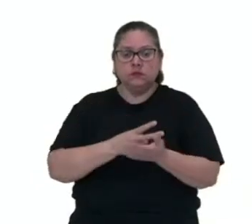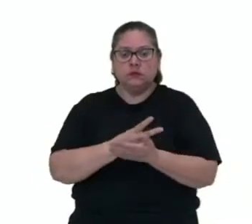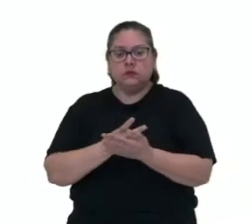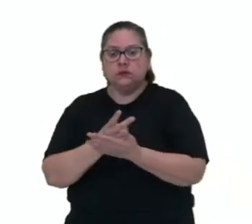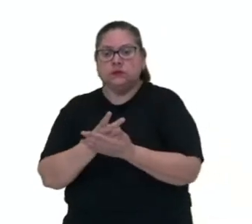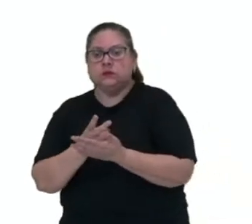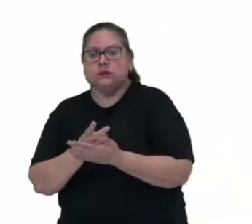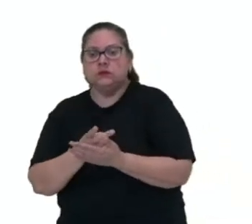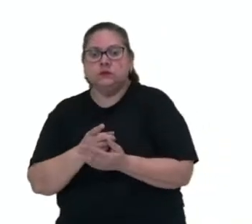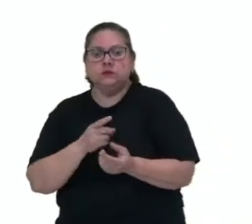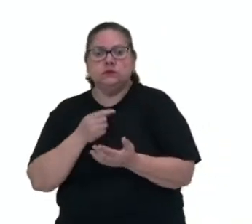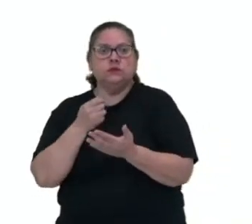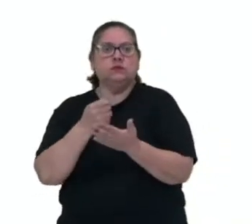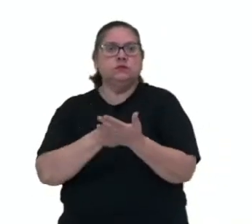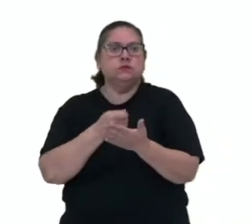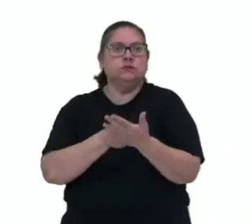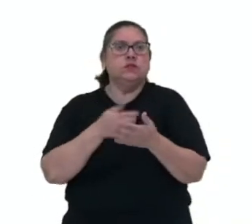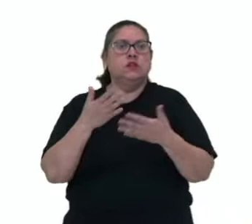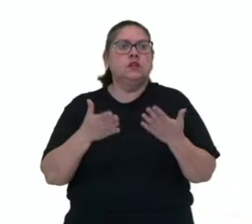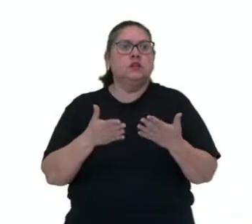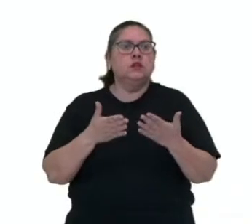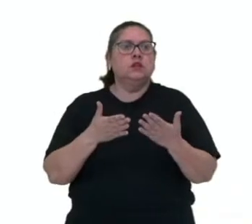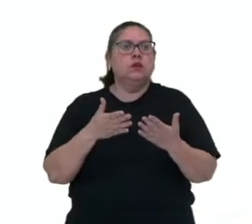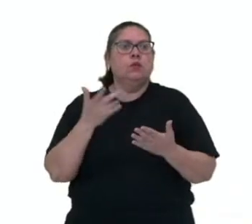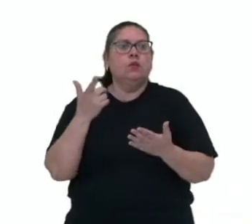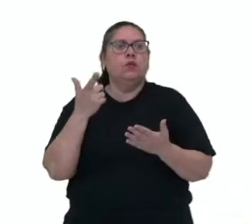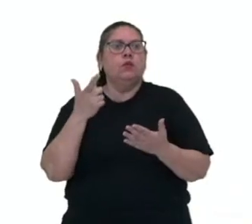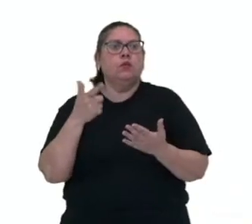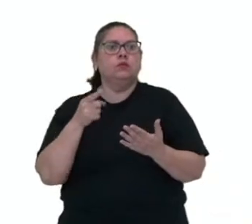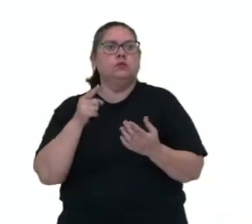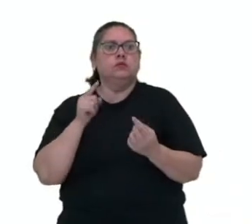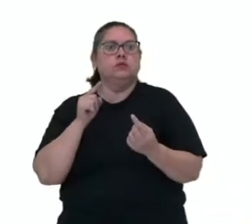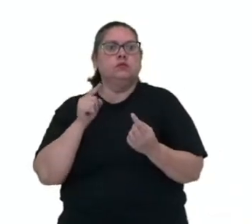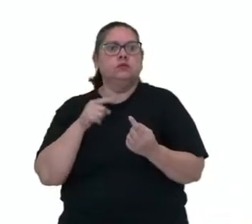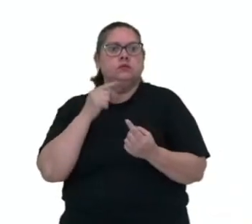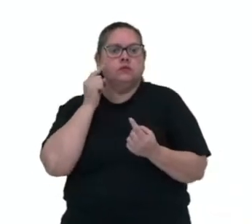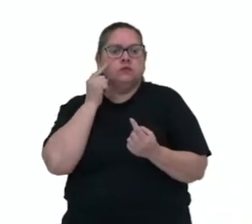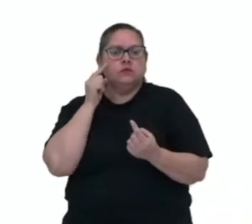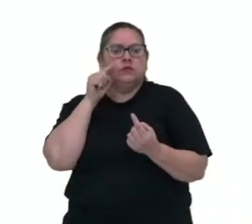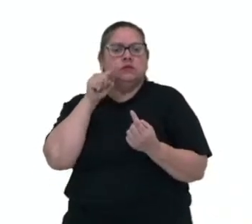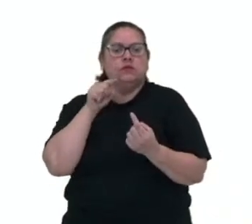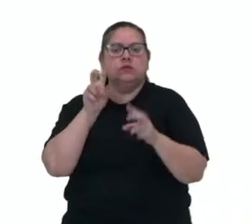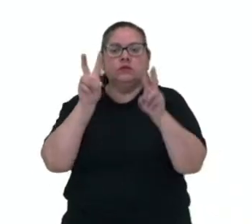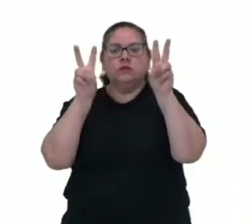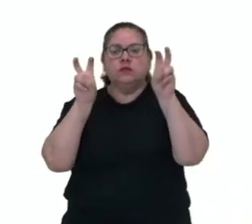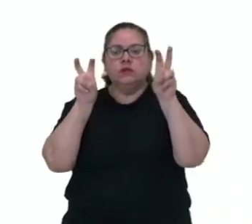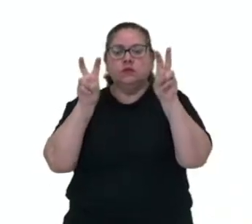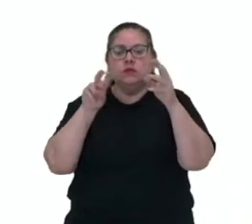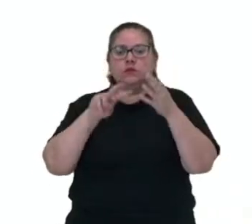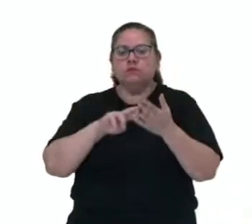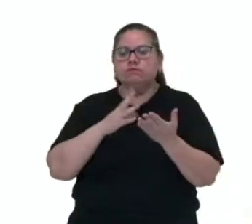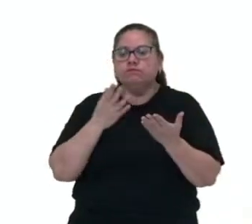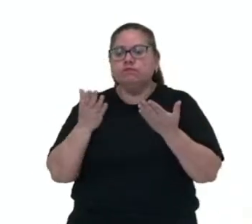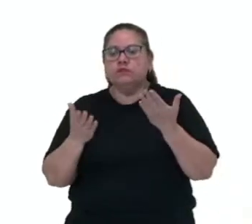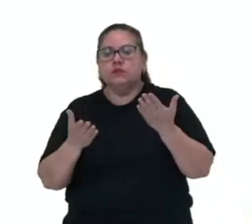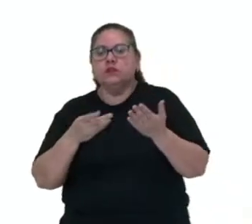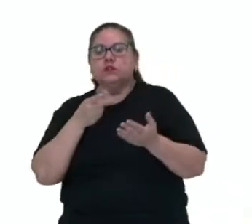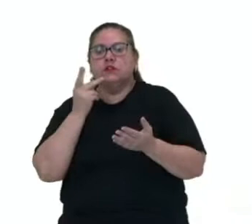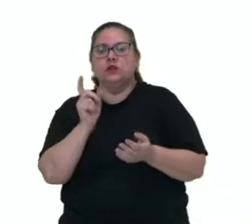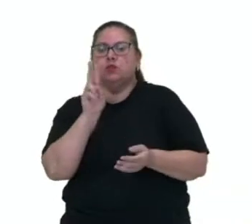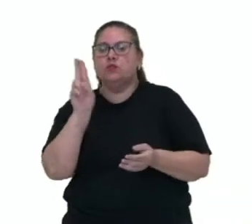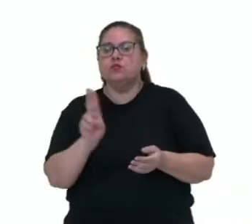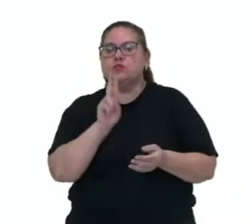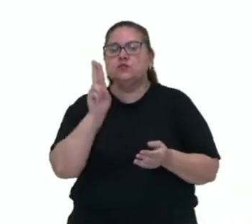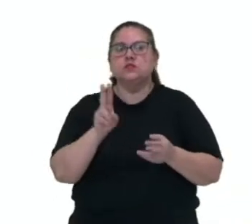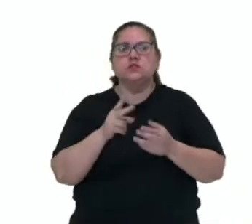com obstinação. Objetividade: você precisa identificar o tema e relacionar os argumentos que deseja